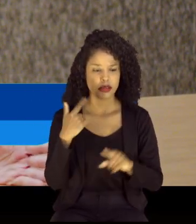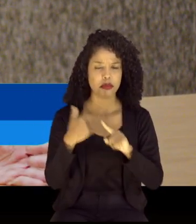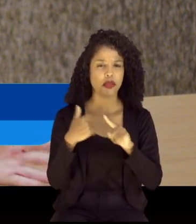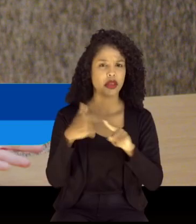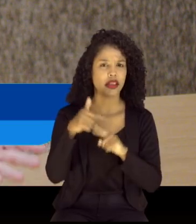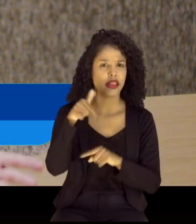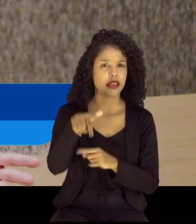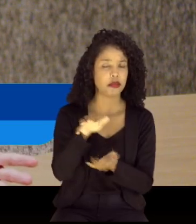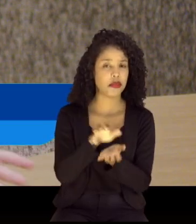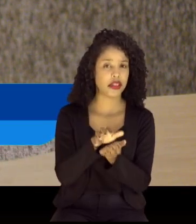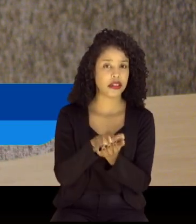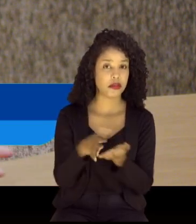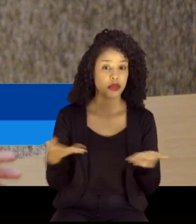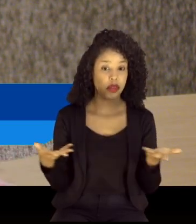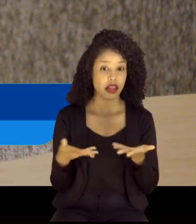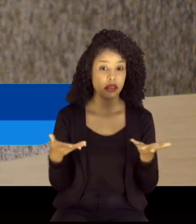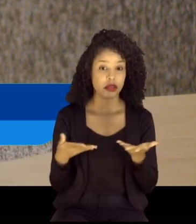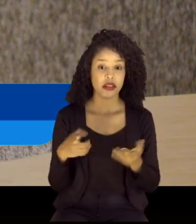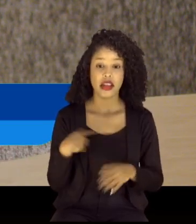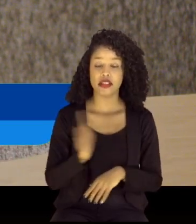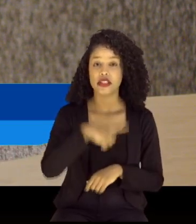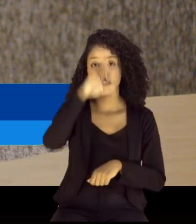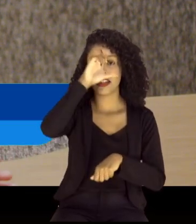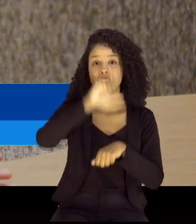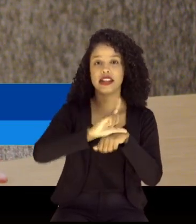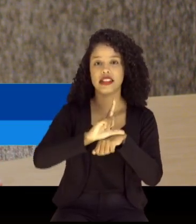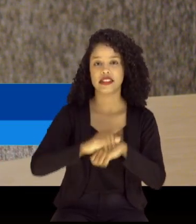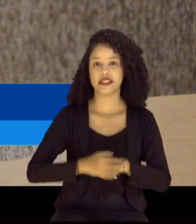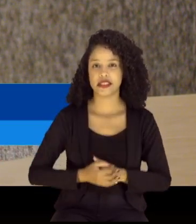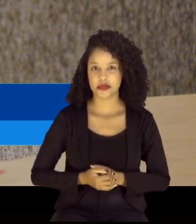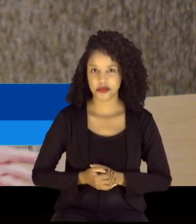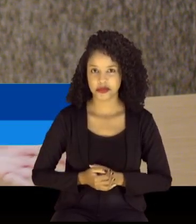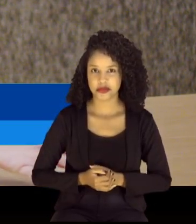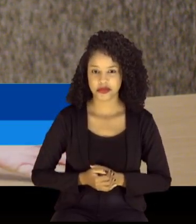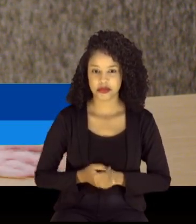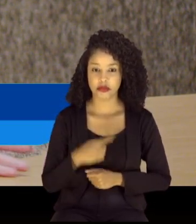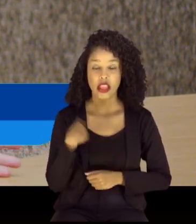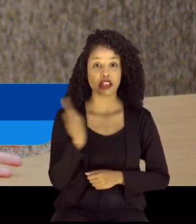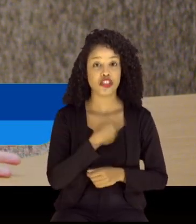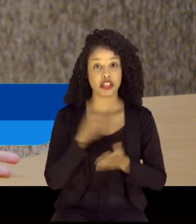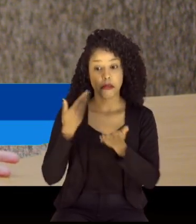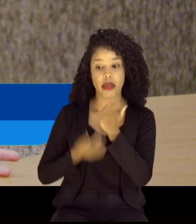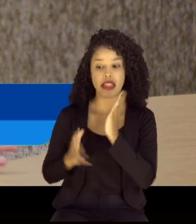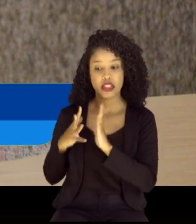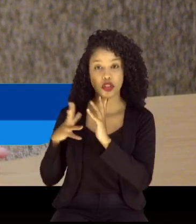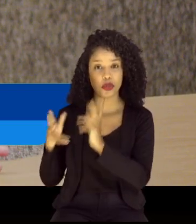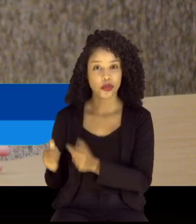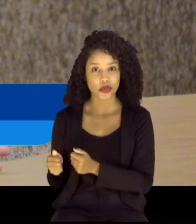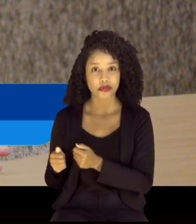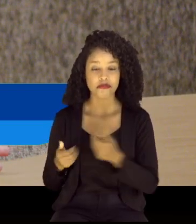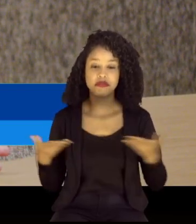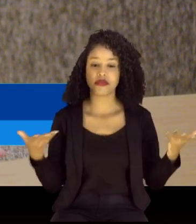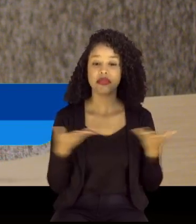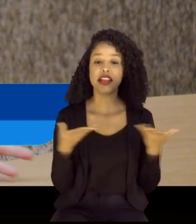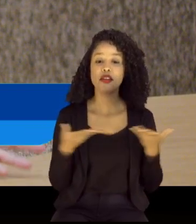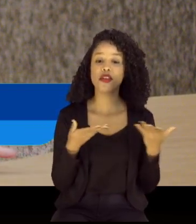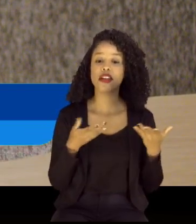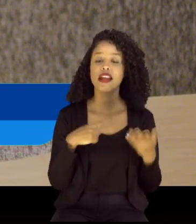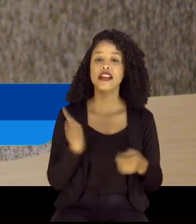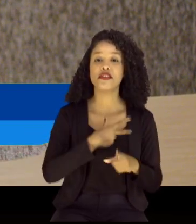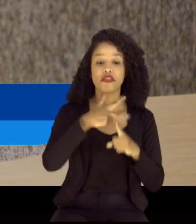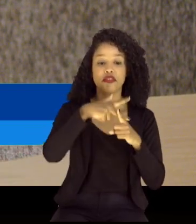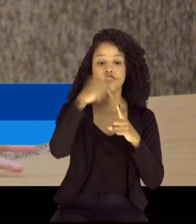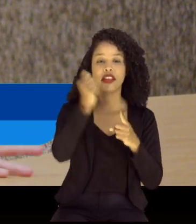Pernambuco, agora nós estamos liderando, presidente. Olha aí, a gente estava perdendo em tudo, mas agora, Rodrigo, campeão